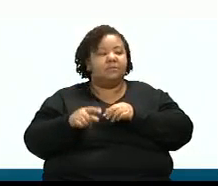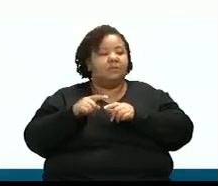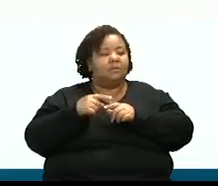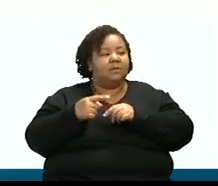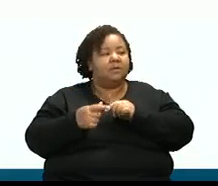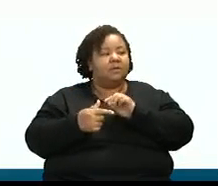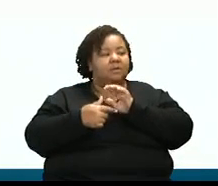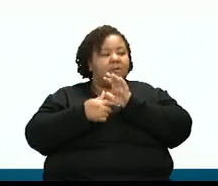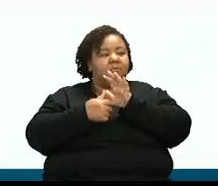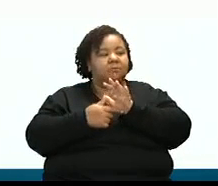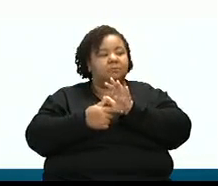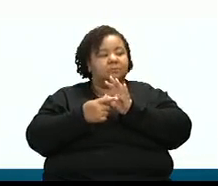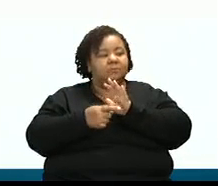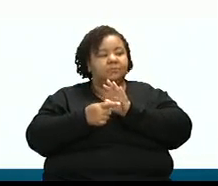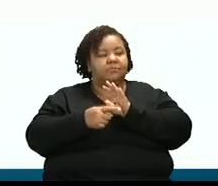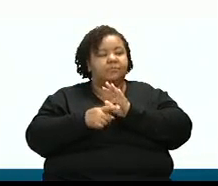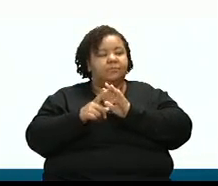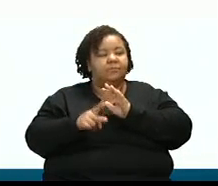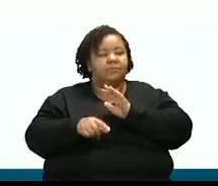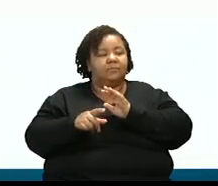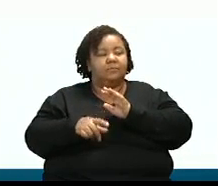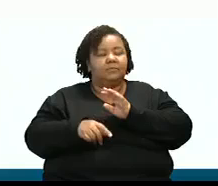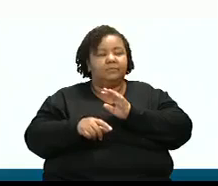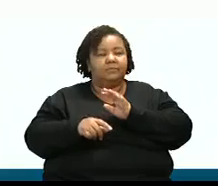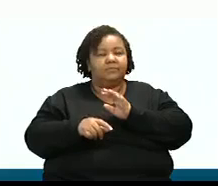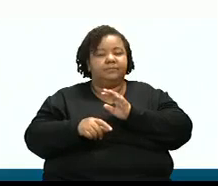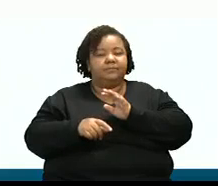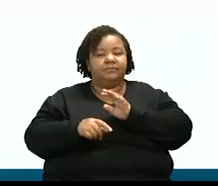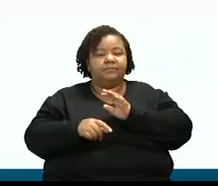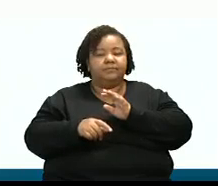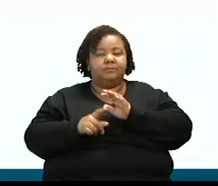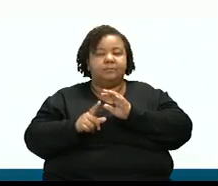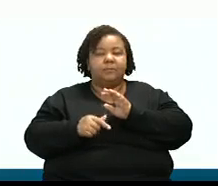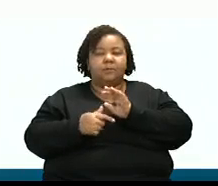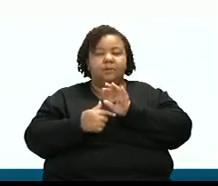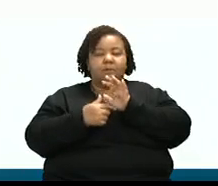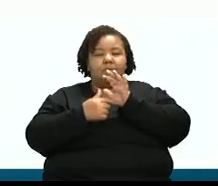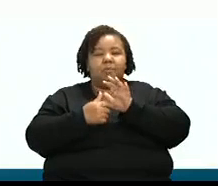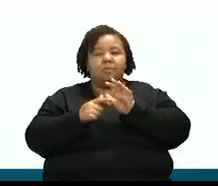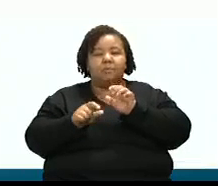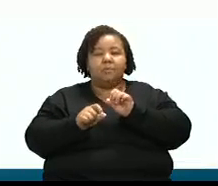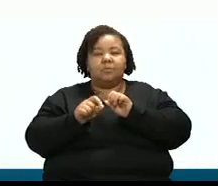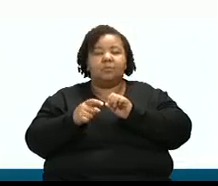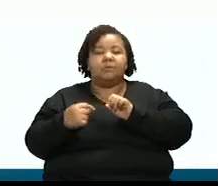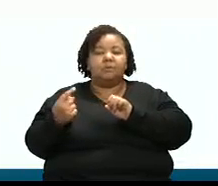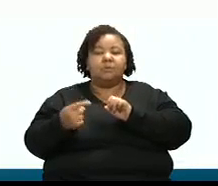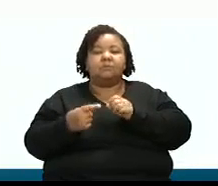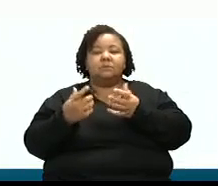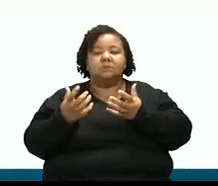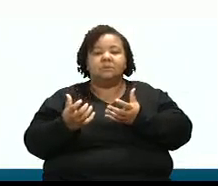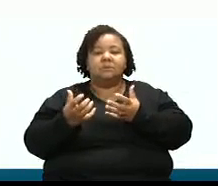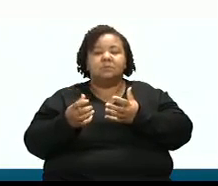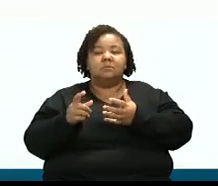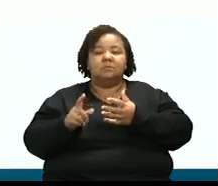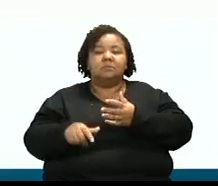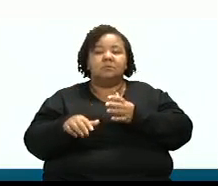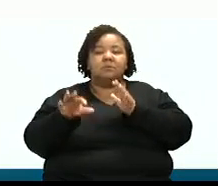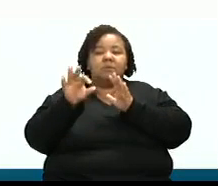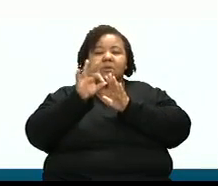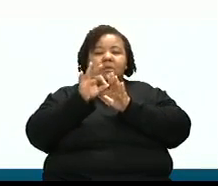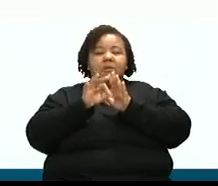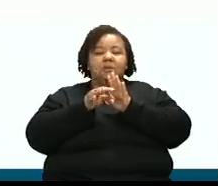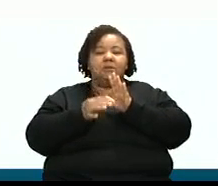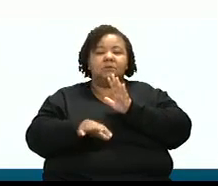integral expressa, que é a que se associa ao divergente? Ela expressa exatamente o que nós queremos, a taxa com